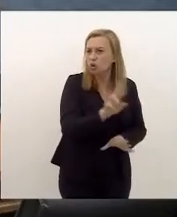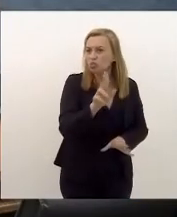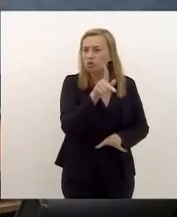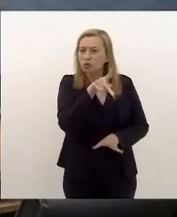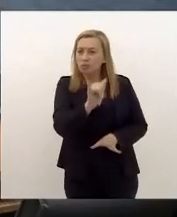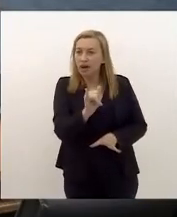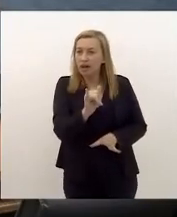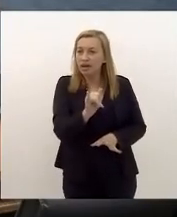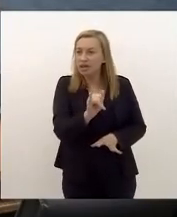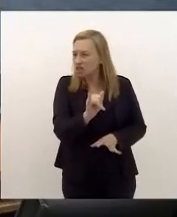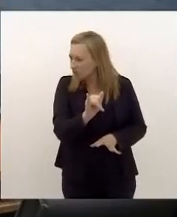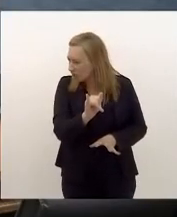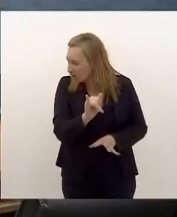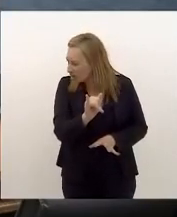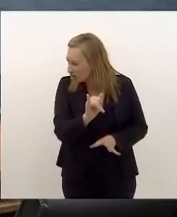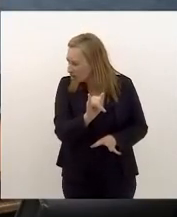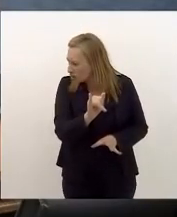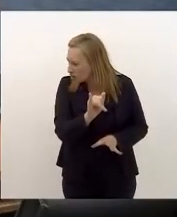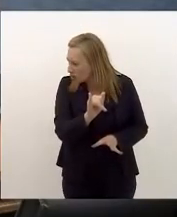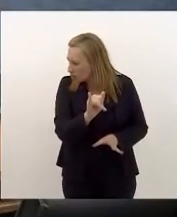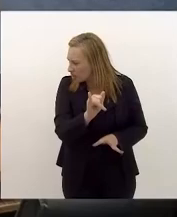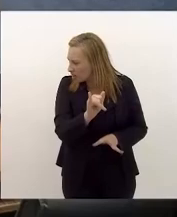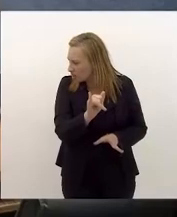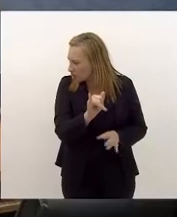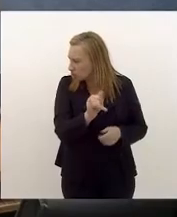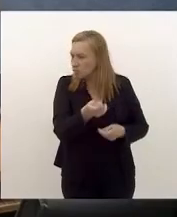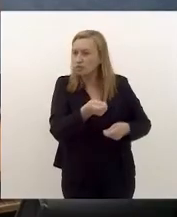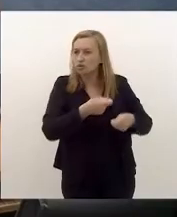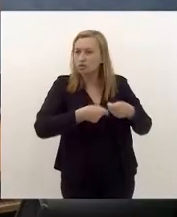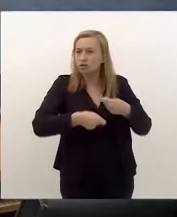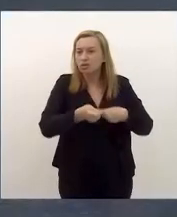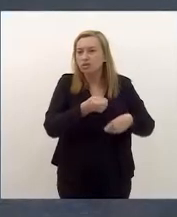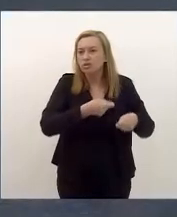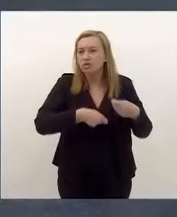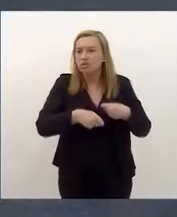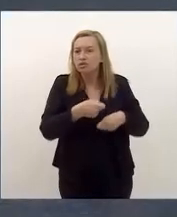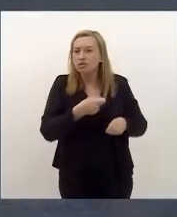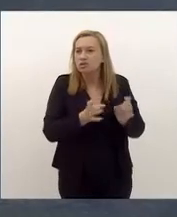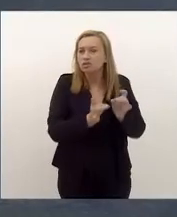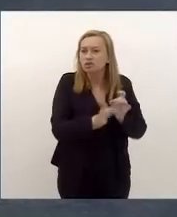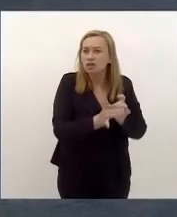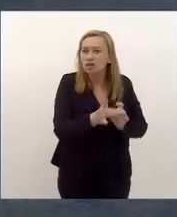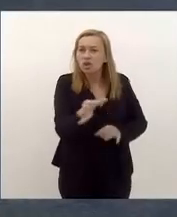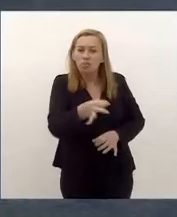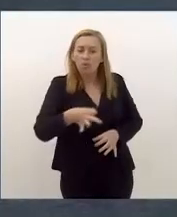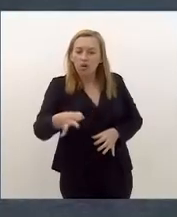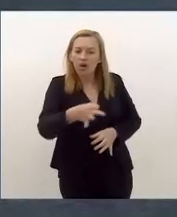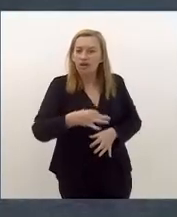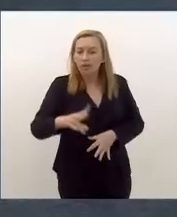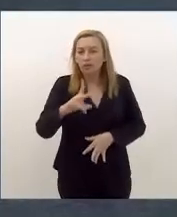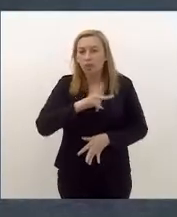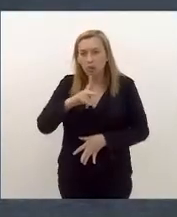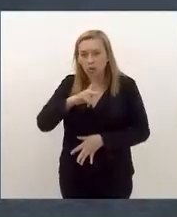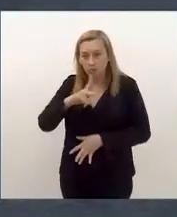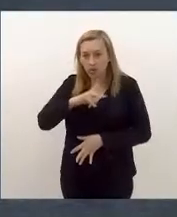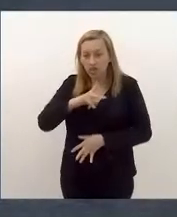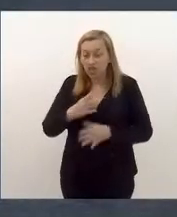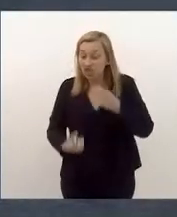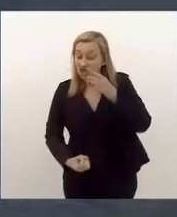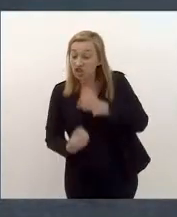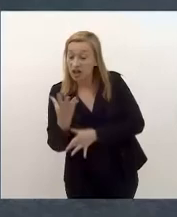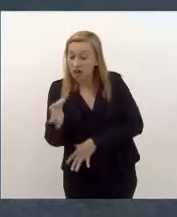estavam cambiando. O que, que eles faziam? Eles tinham uma moeda própria do templo que eles